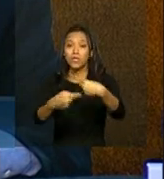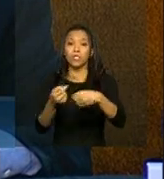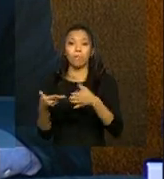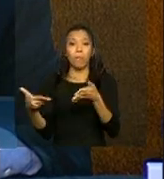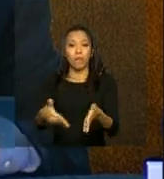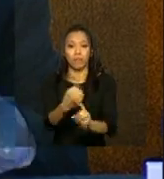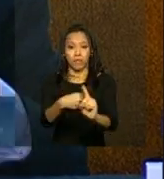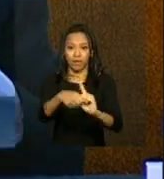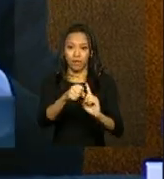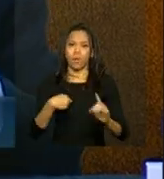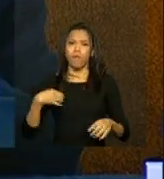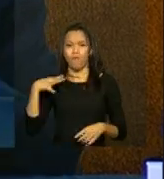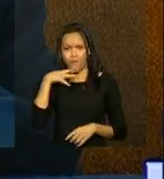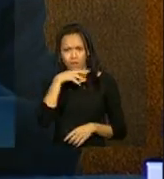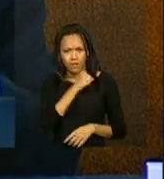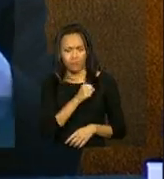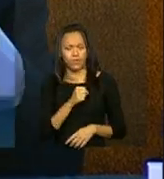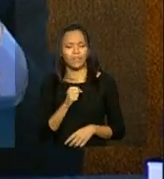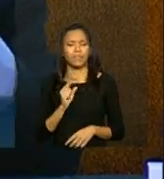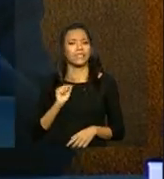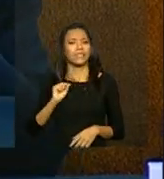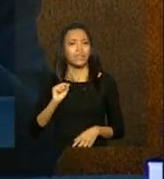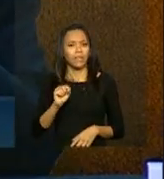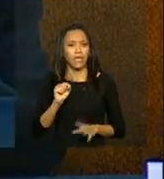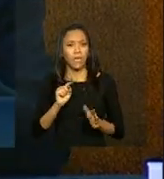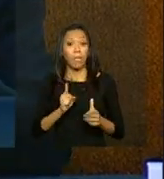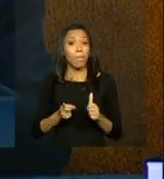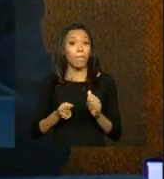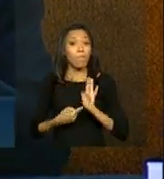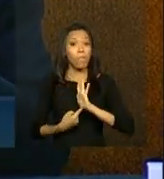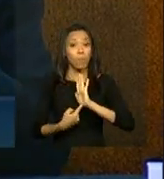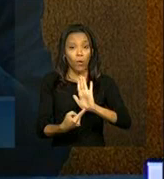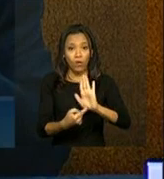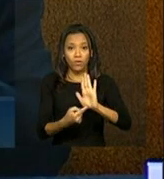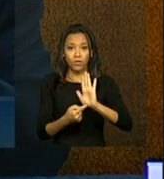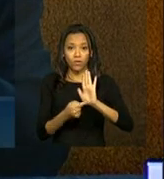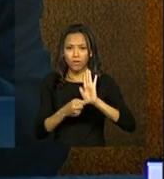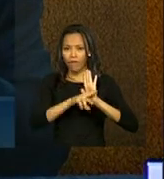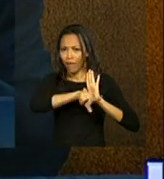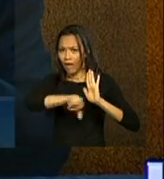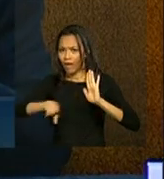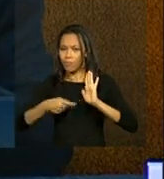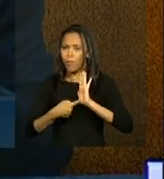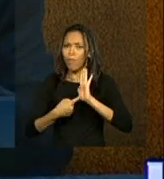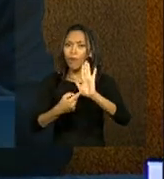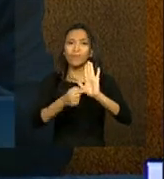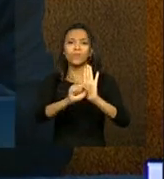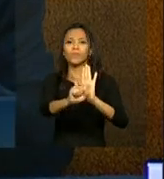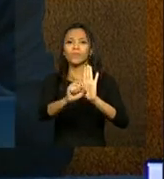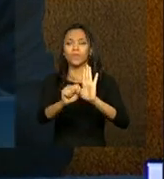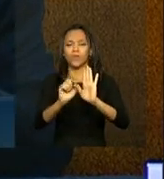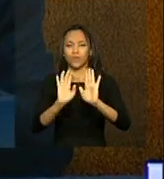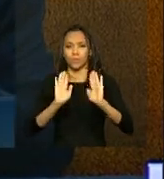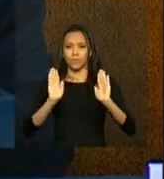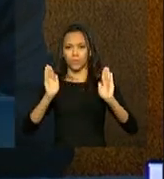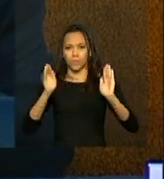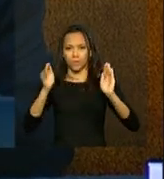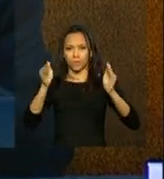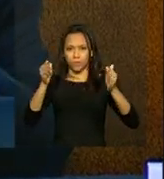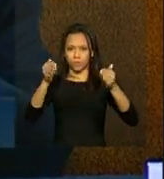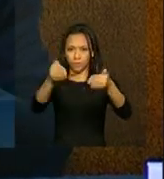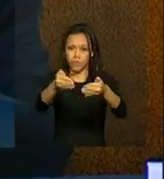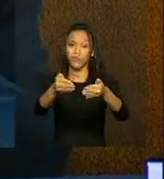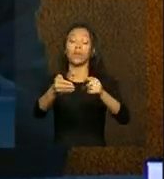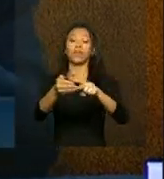acho que elas justamente apontam todas na direção daquilo que eu eh